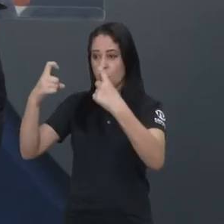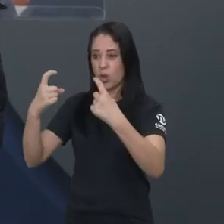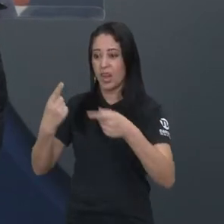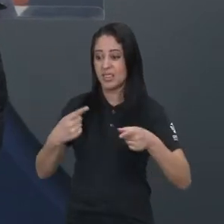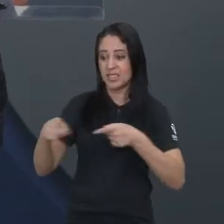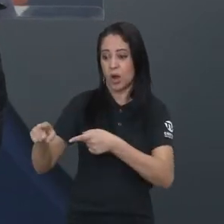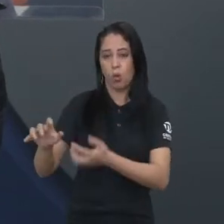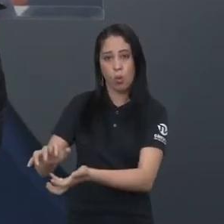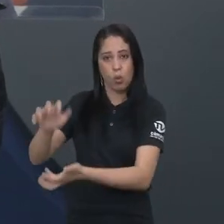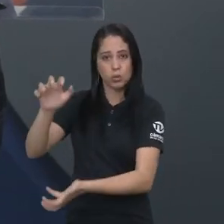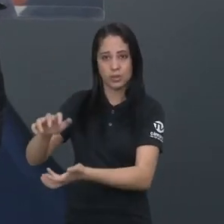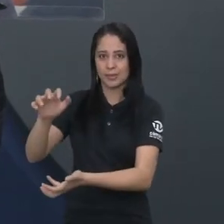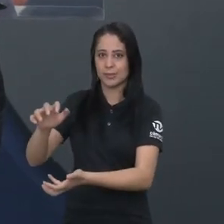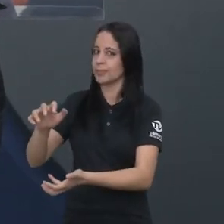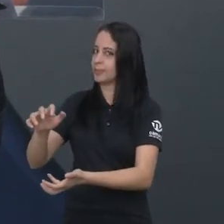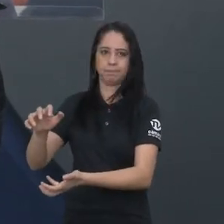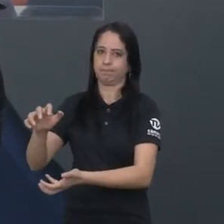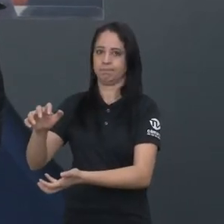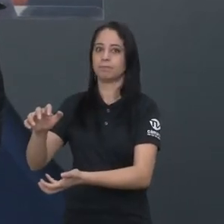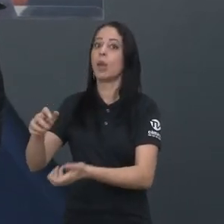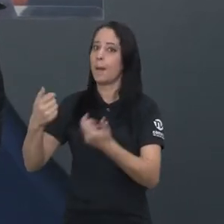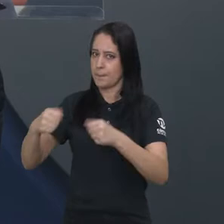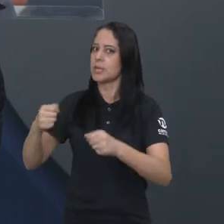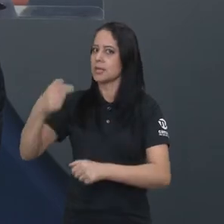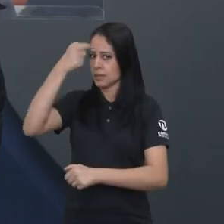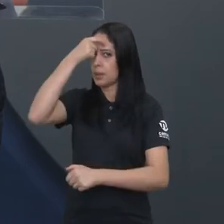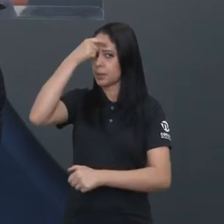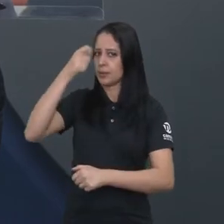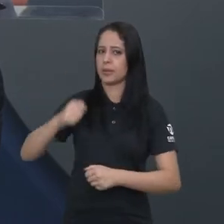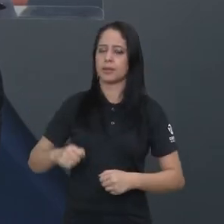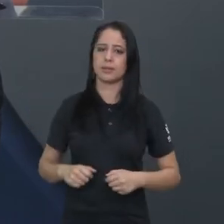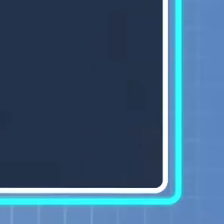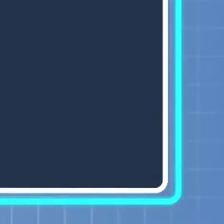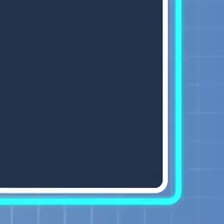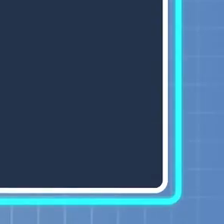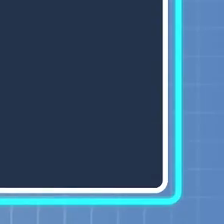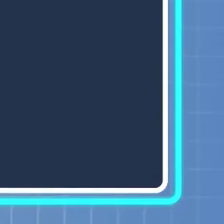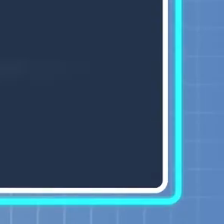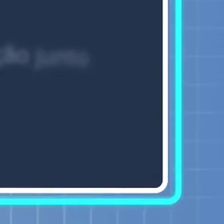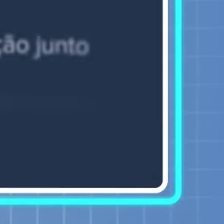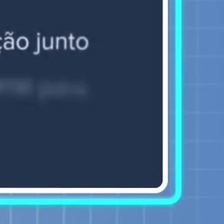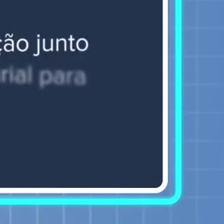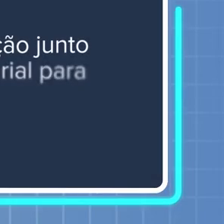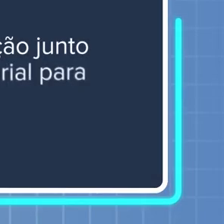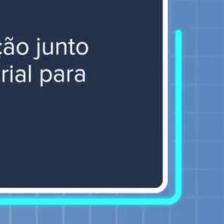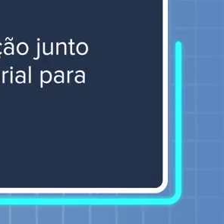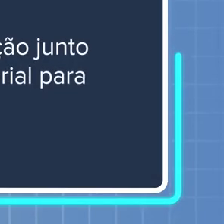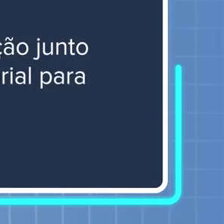de conscientização contra a violência à pessoa idosa a gente volta já é